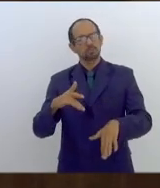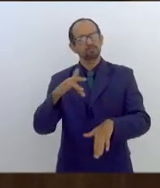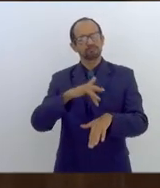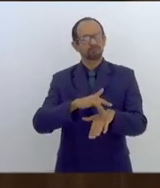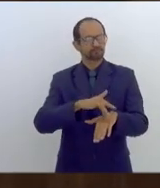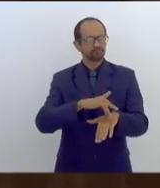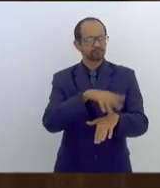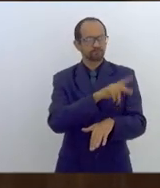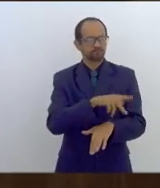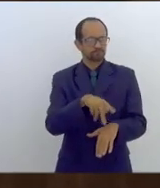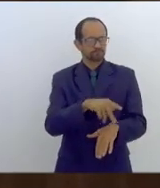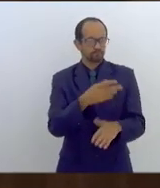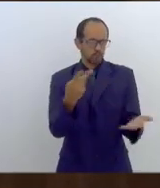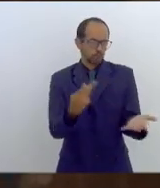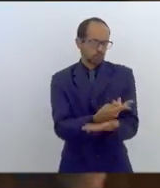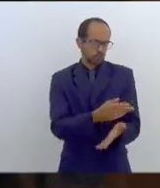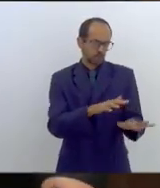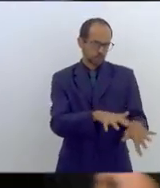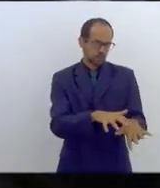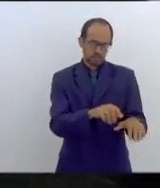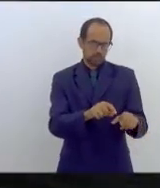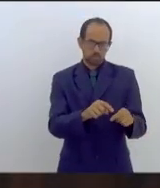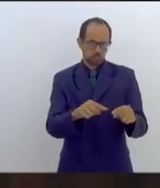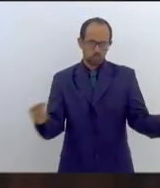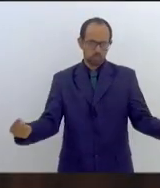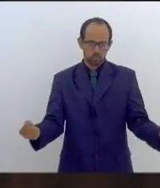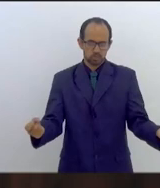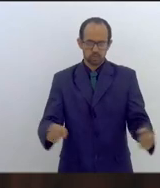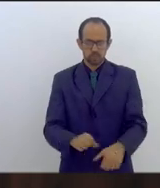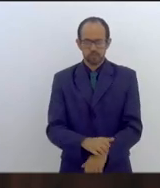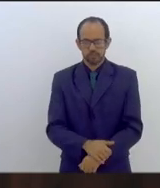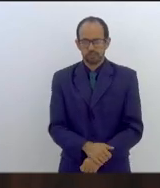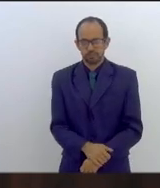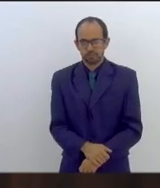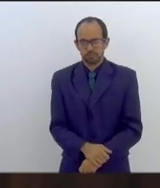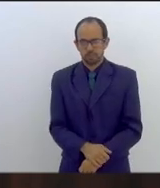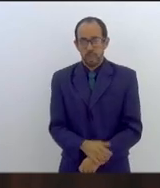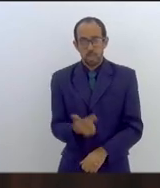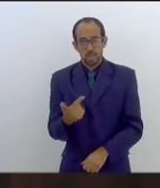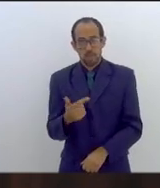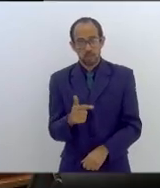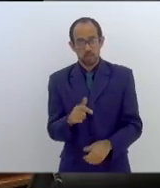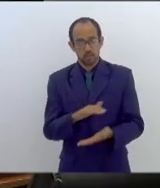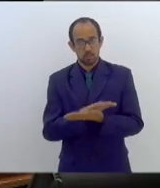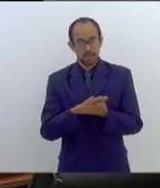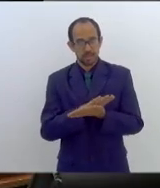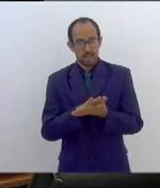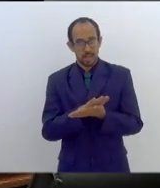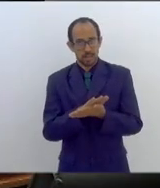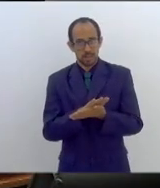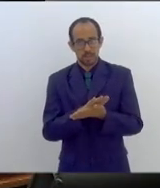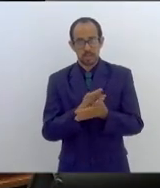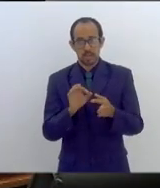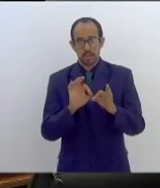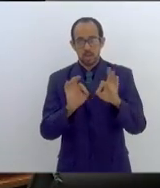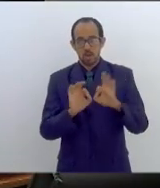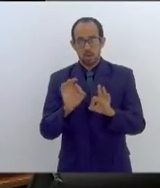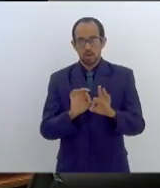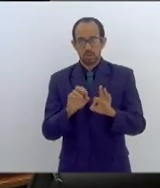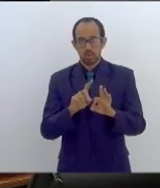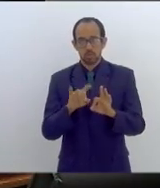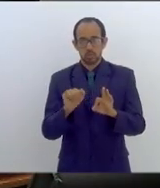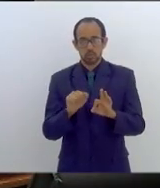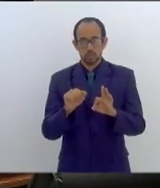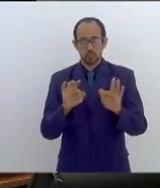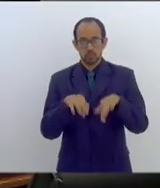esse tipo de dispositivo. Era isso. Nada mais havendo a tratar na ordem do dia, encerra-se